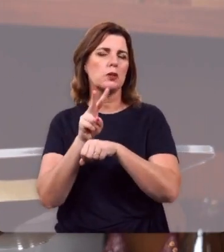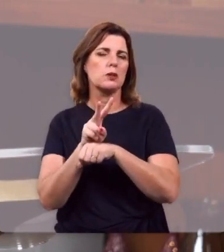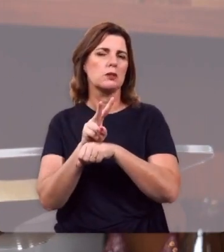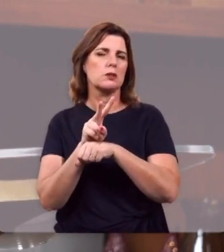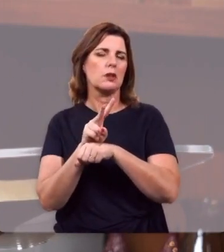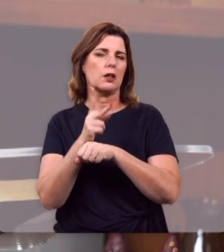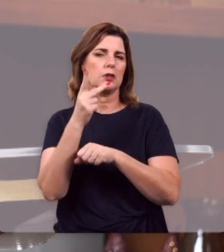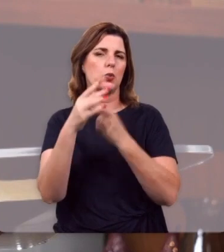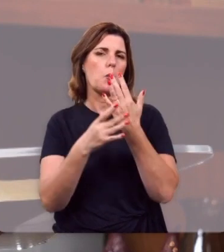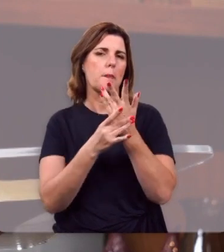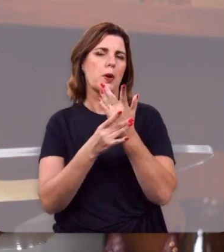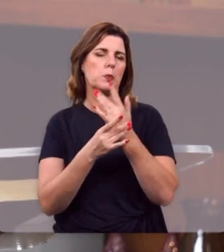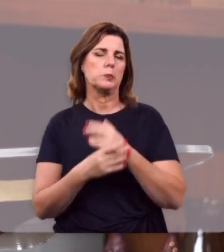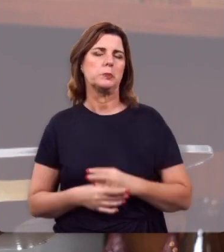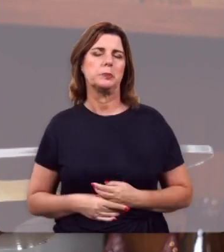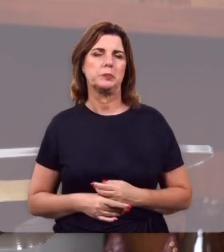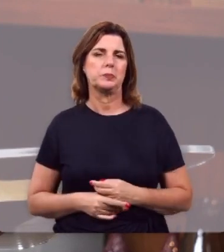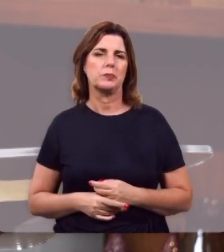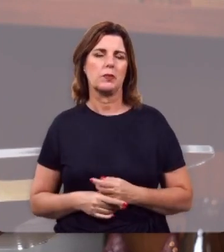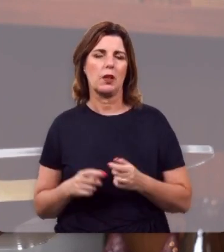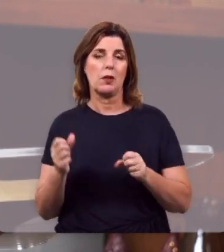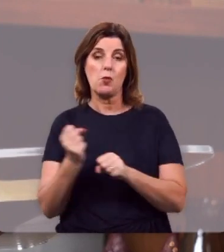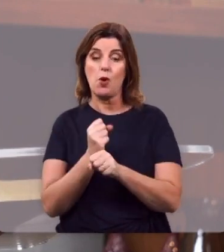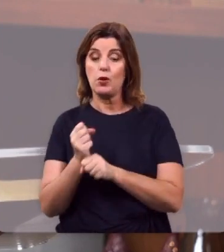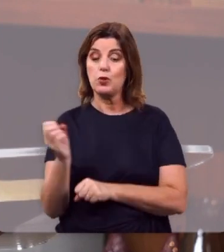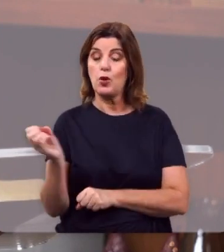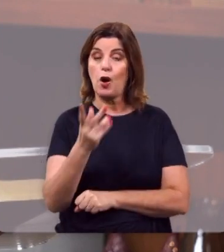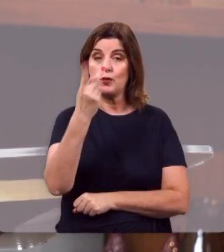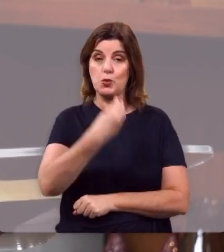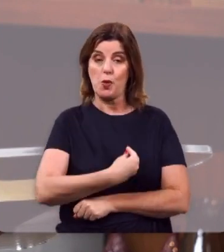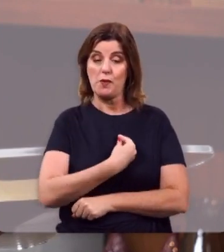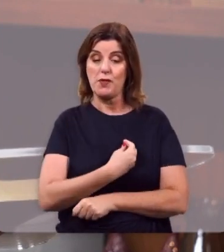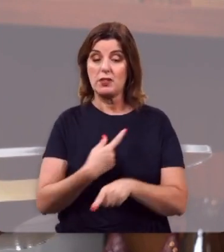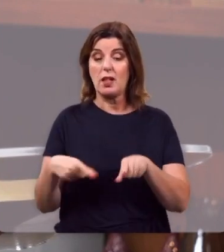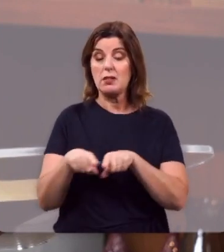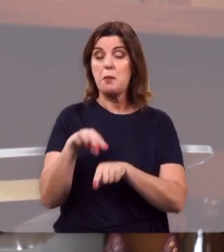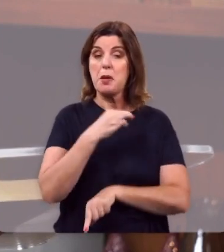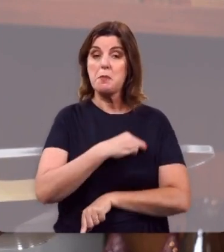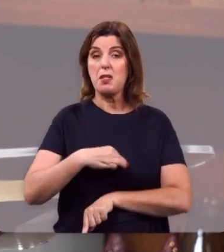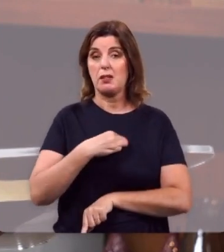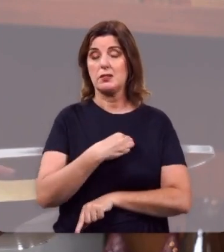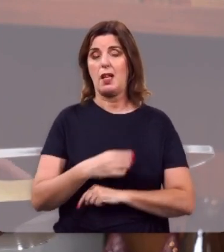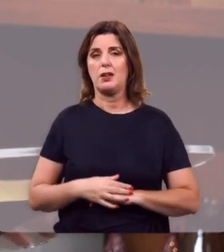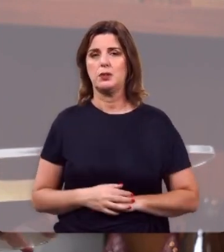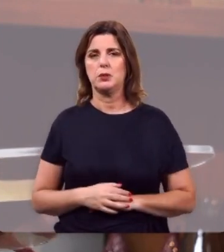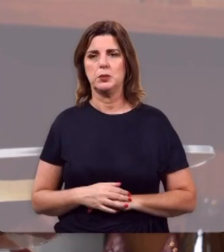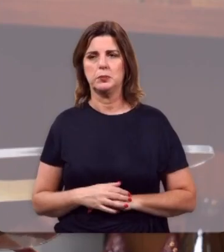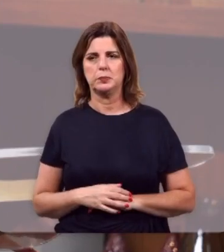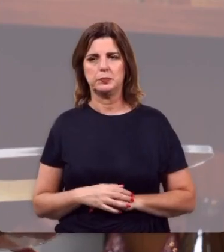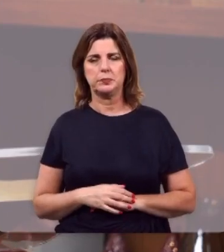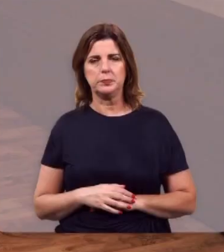pastor nas suas mãos e restaurar não apenas a sua vida, mas também o seu ministério.